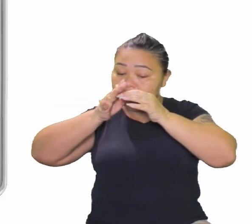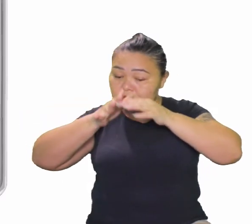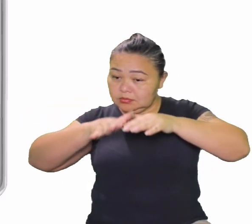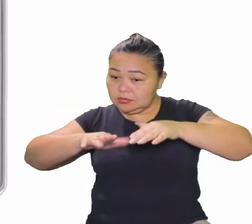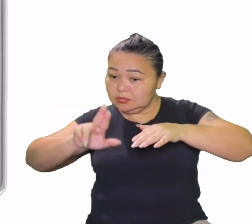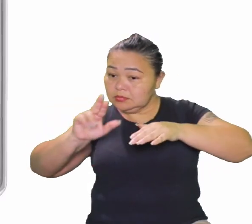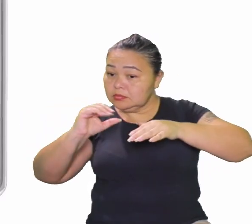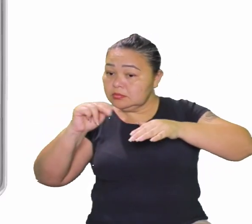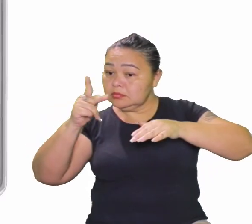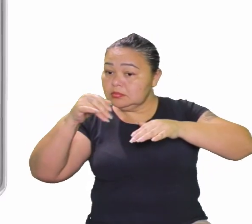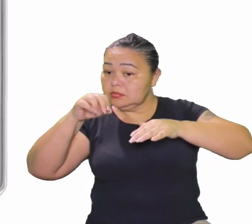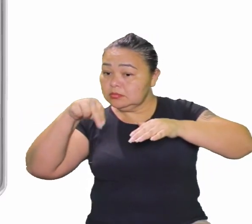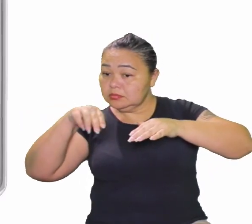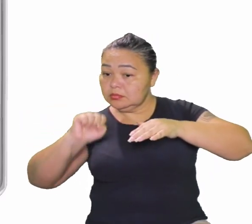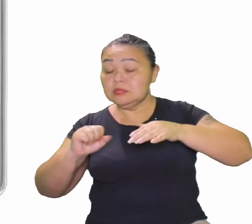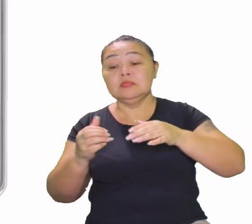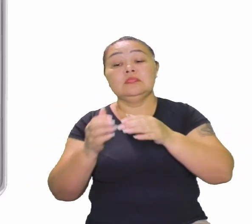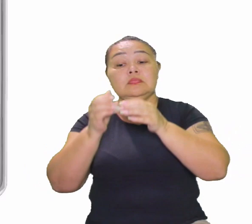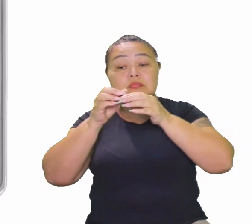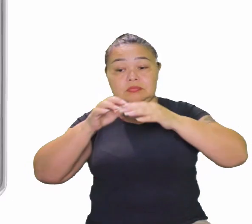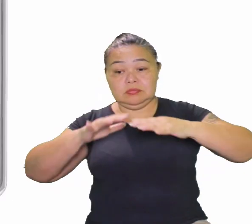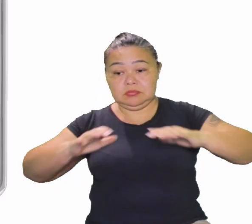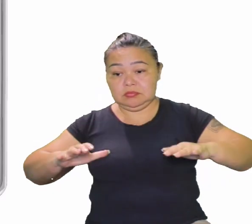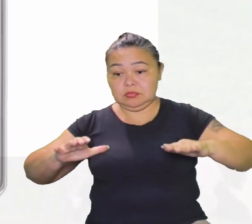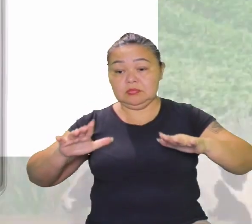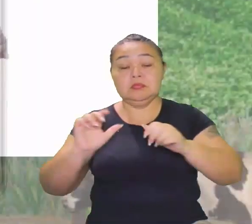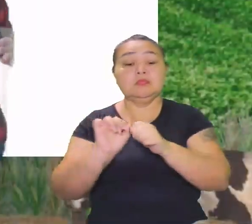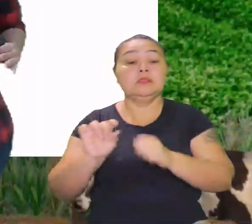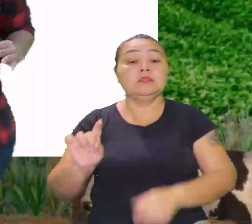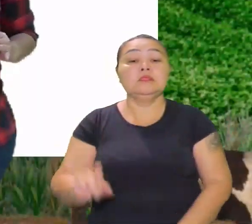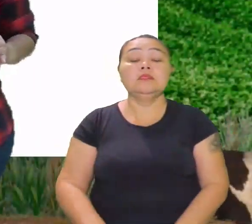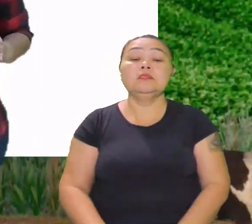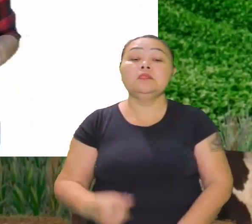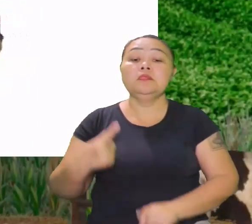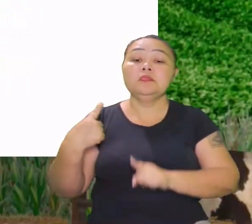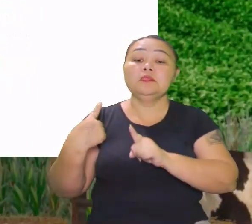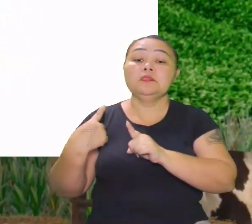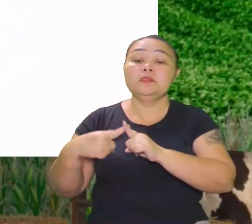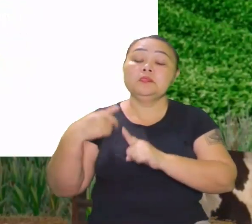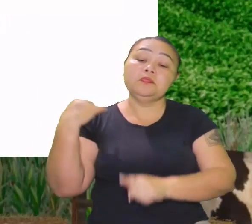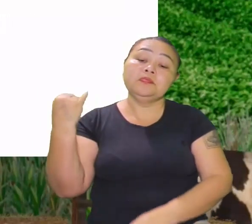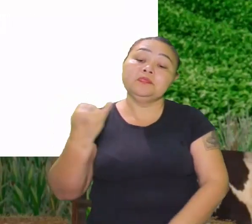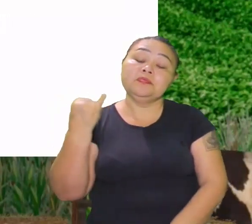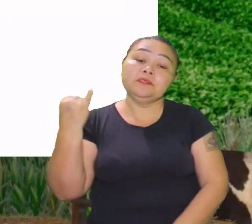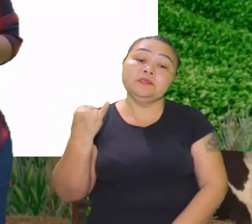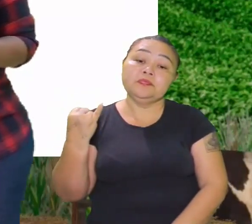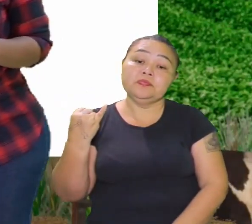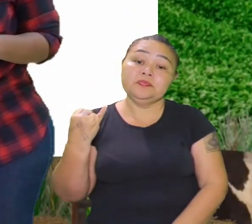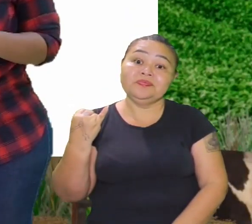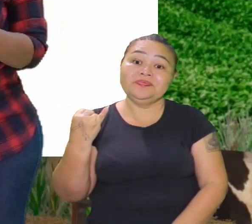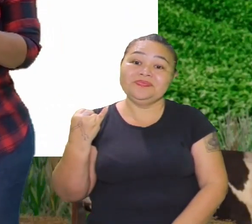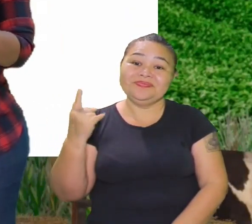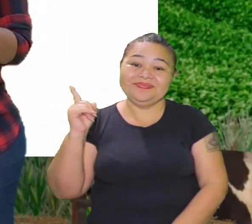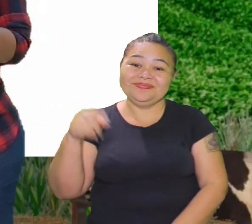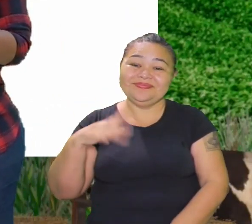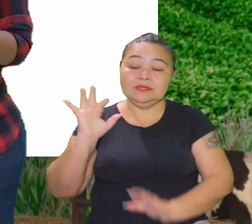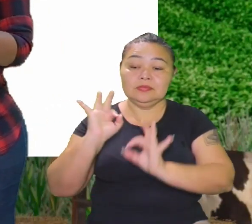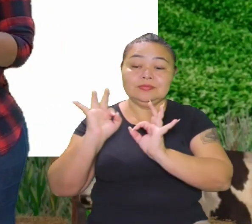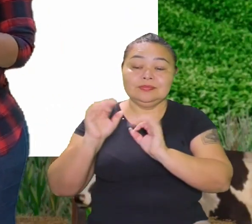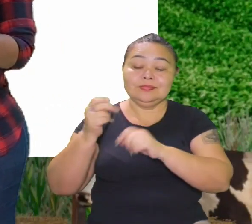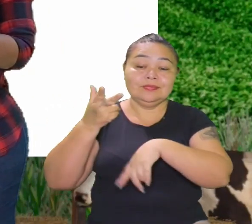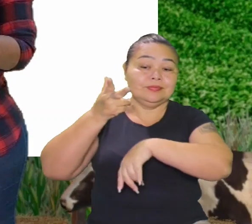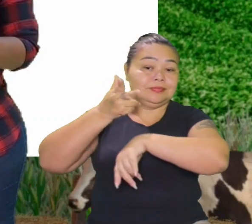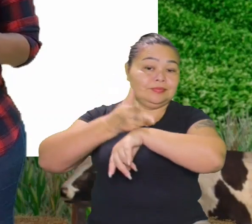cupins. O que, professora, que é importante vir para cá para mim? Isso, põe aí. Prefeito, meu querido